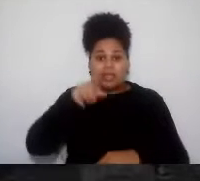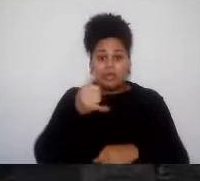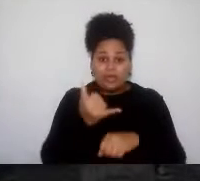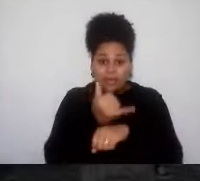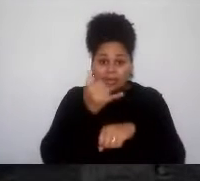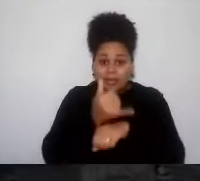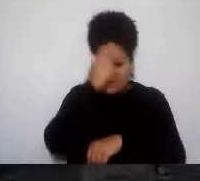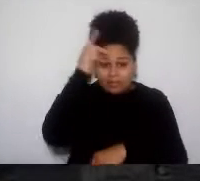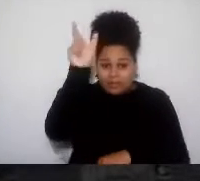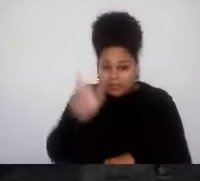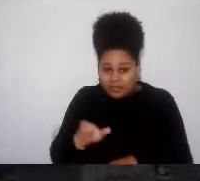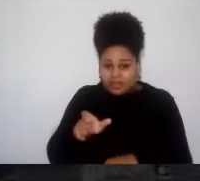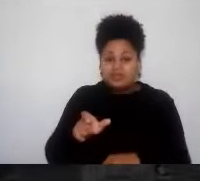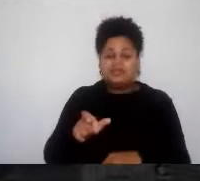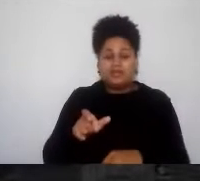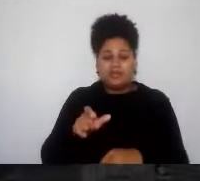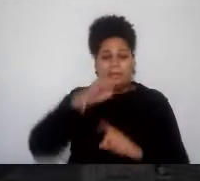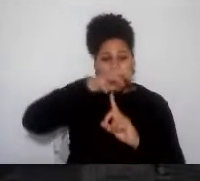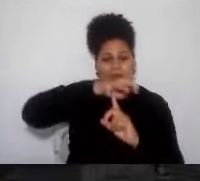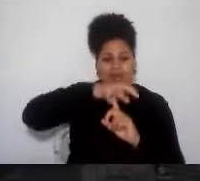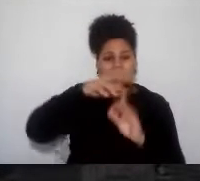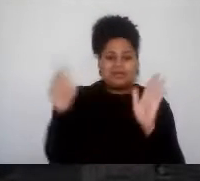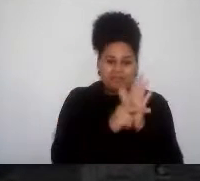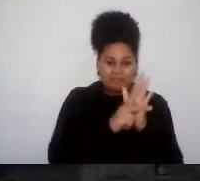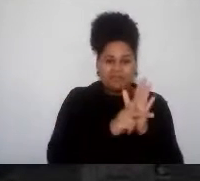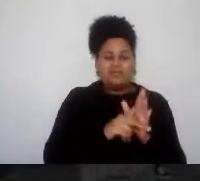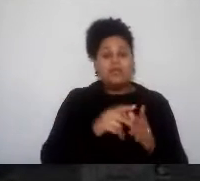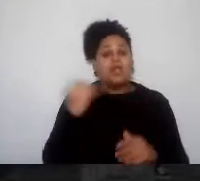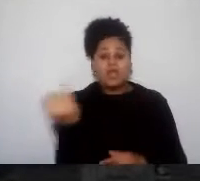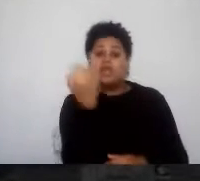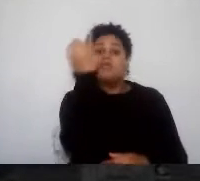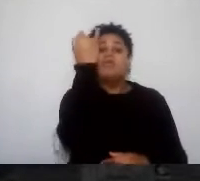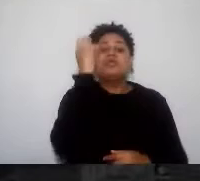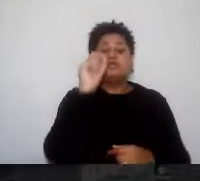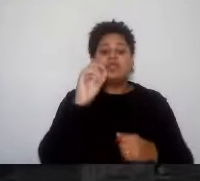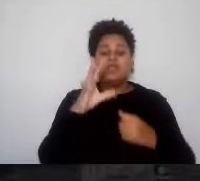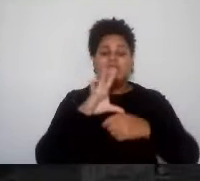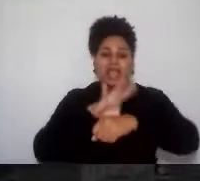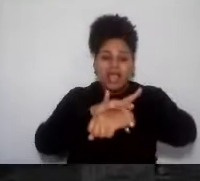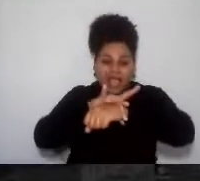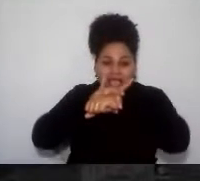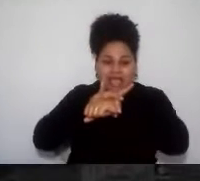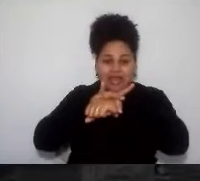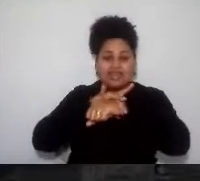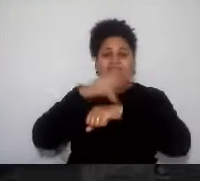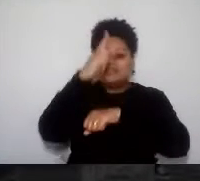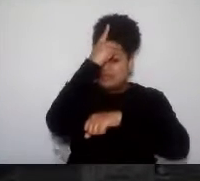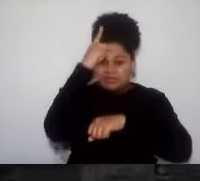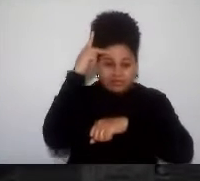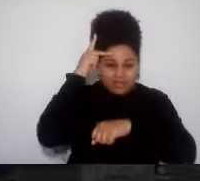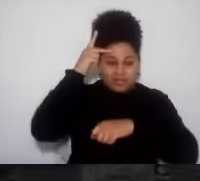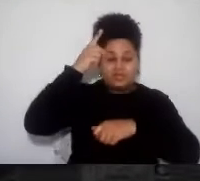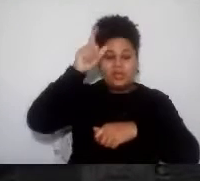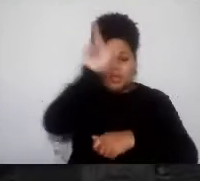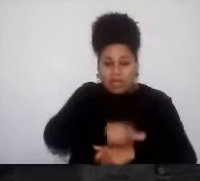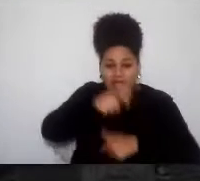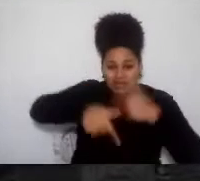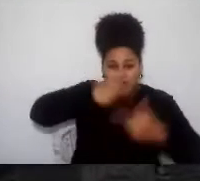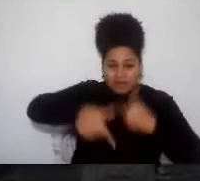salarial é garantir aos trabalhadores os seus direitos e também o seu poder de